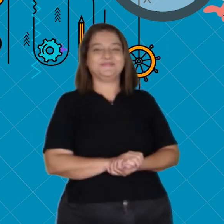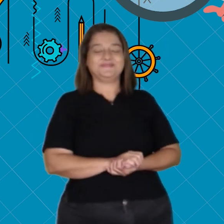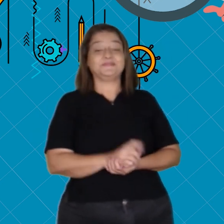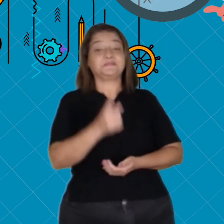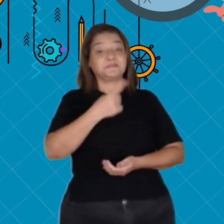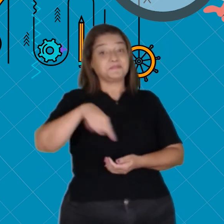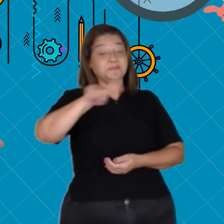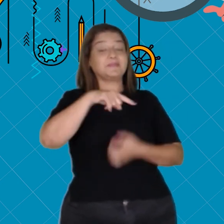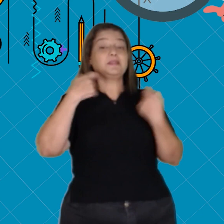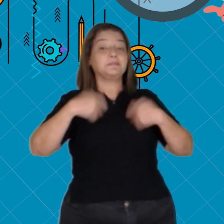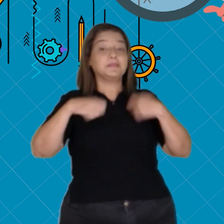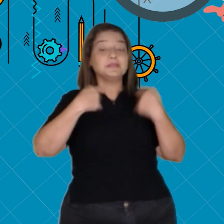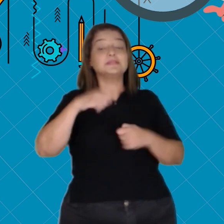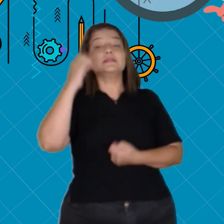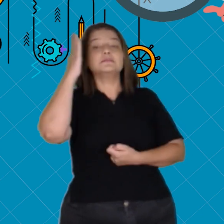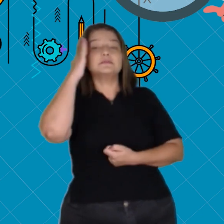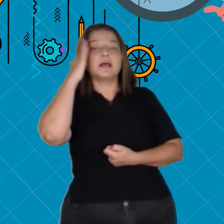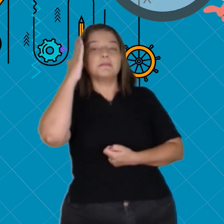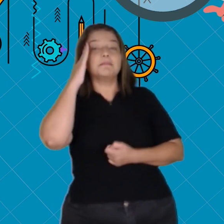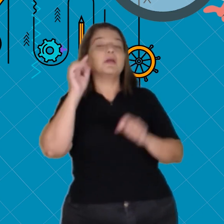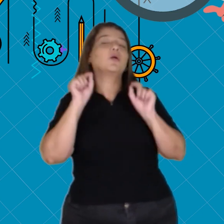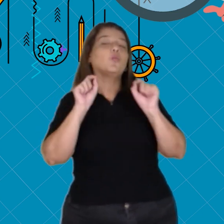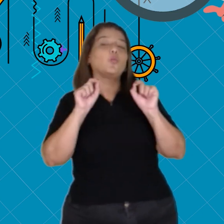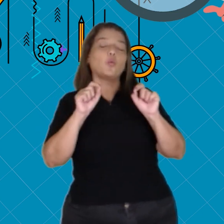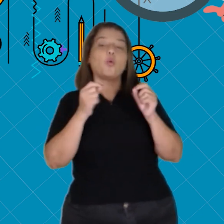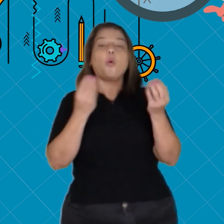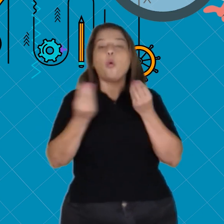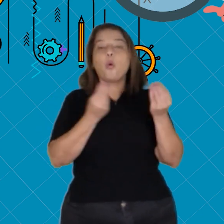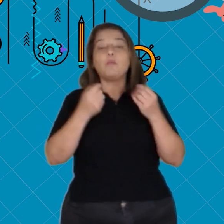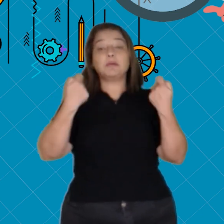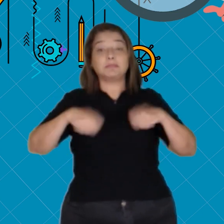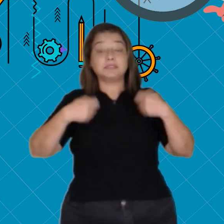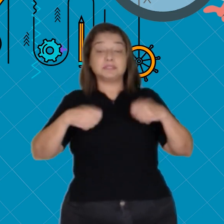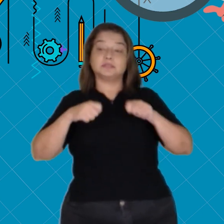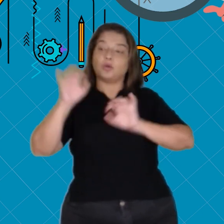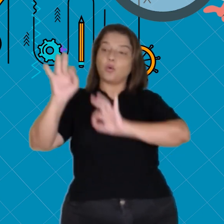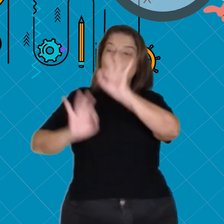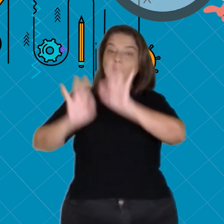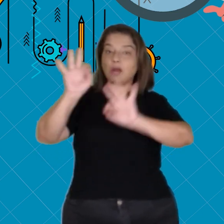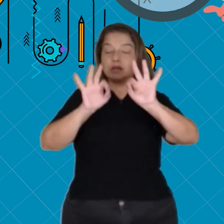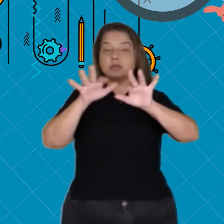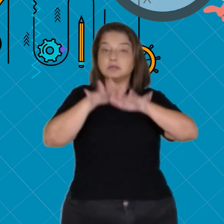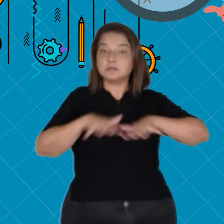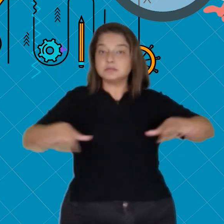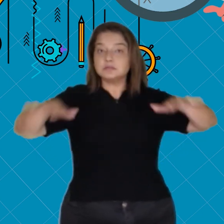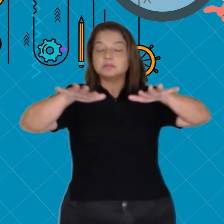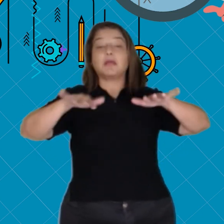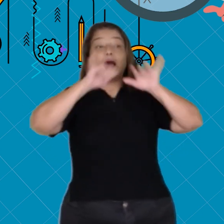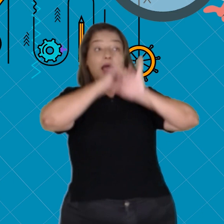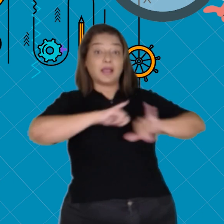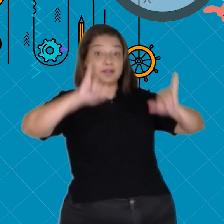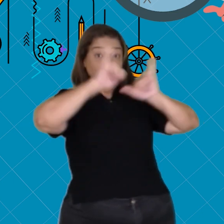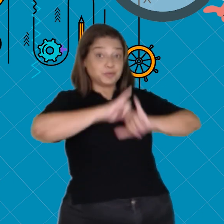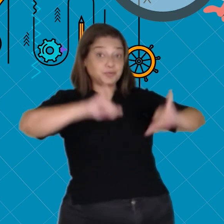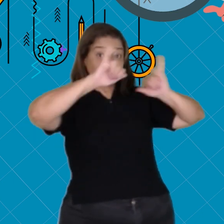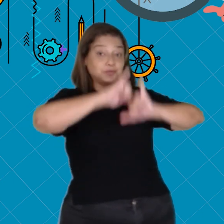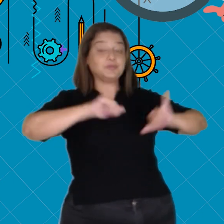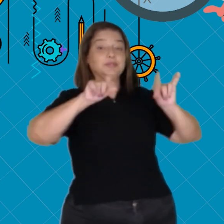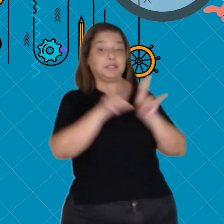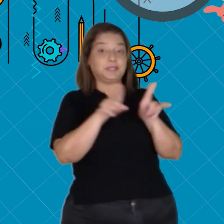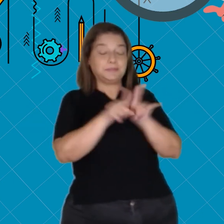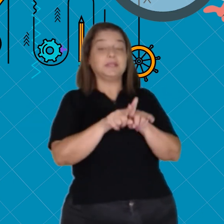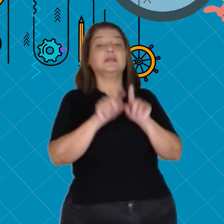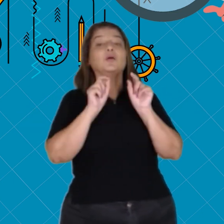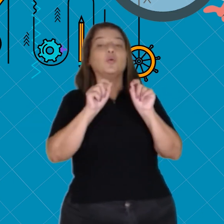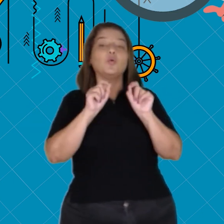devem considerar aspectos como a organização do espaço, a divulgação do evento,